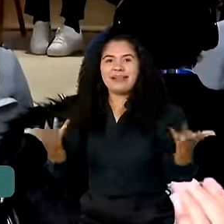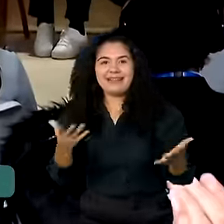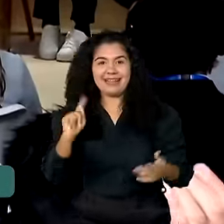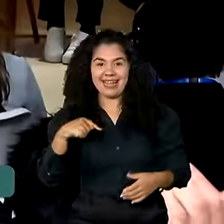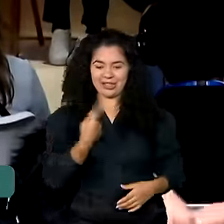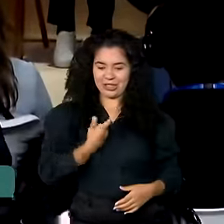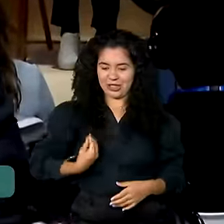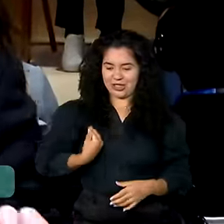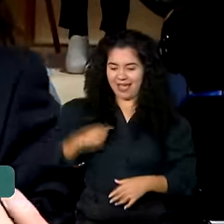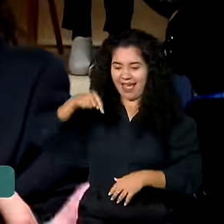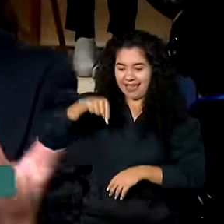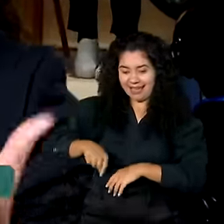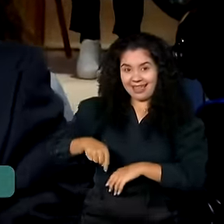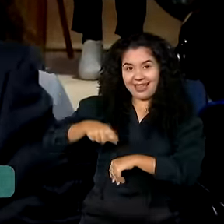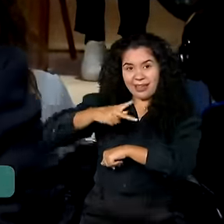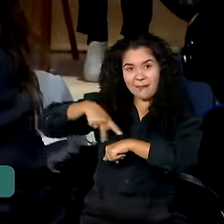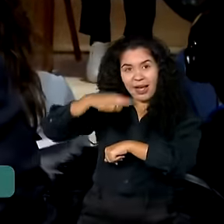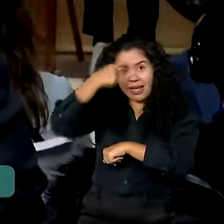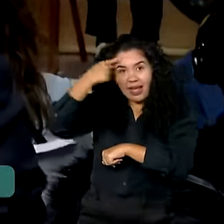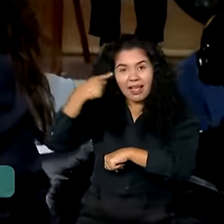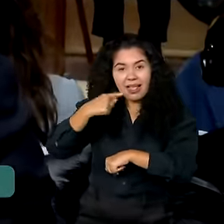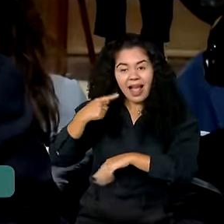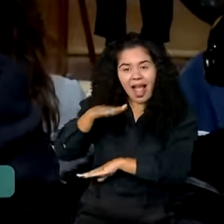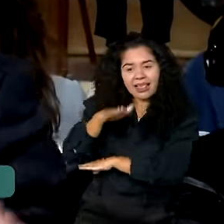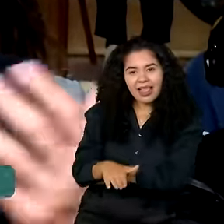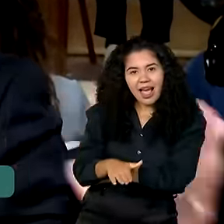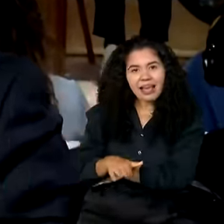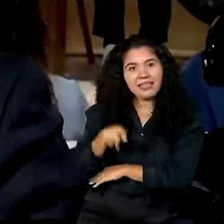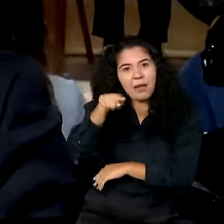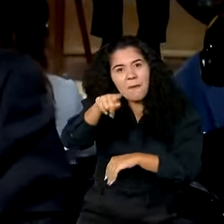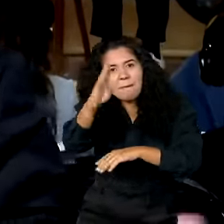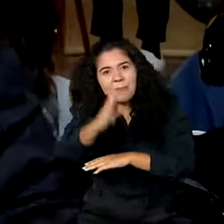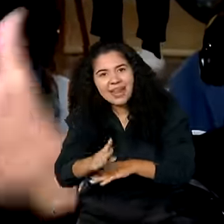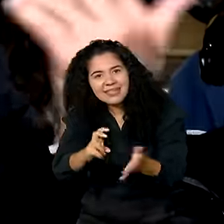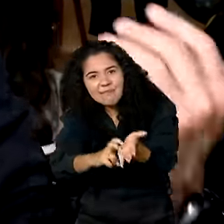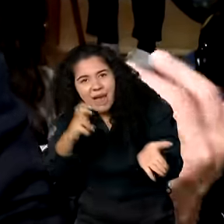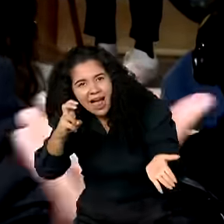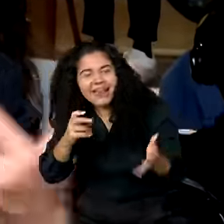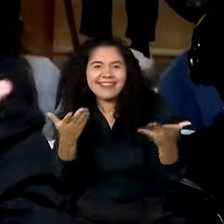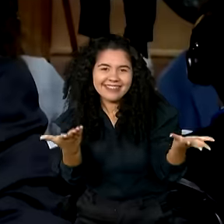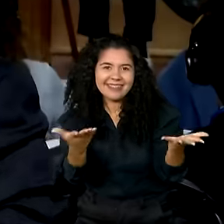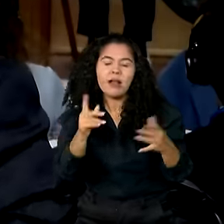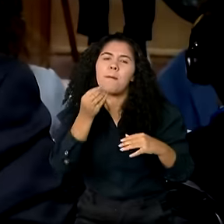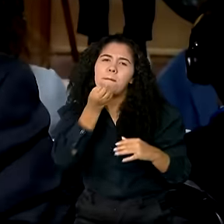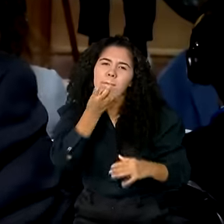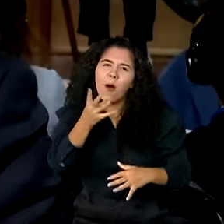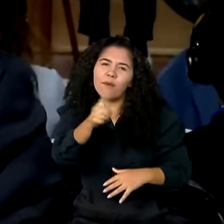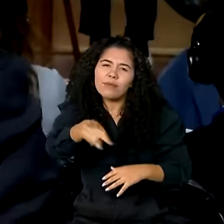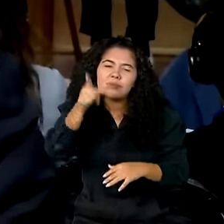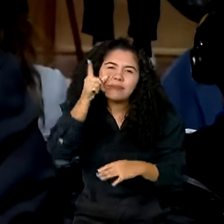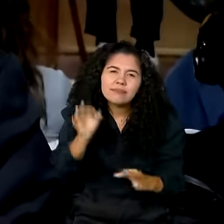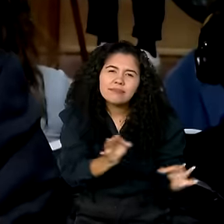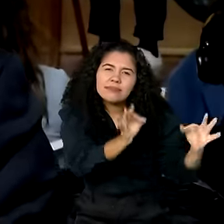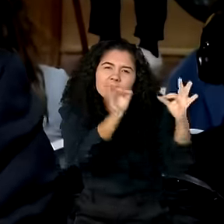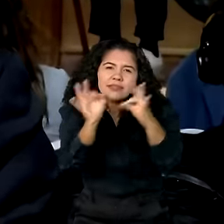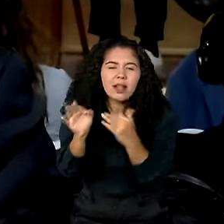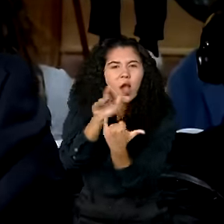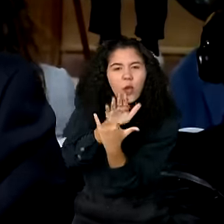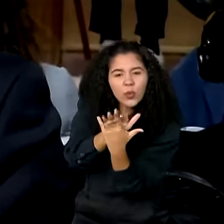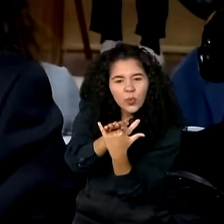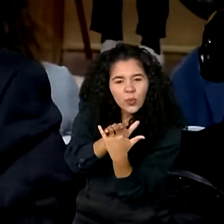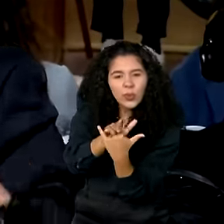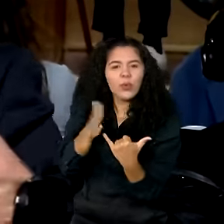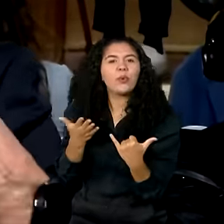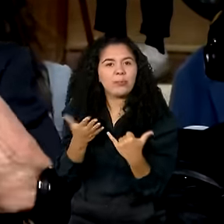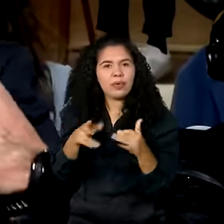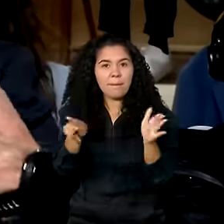Brasil está começando o dia, mas que bom que vocês estão aqui, podendo mostrar pelo YouTube também, aqui, né, na